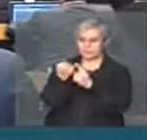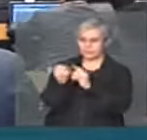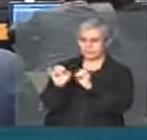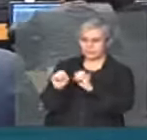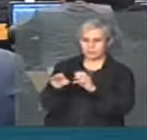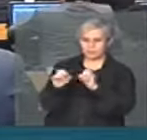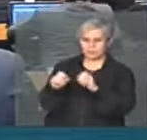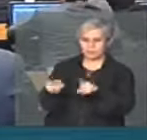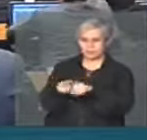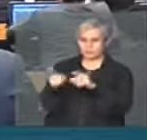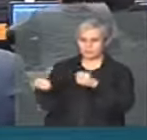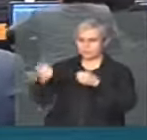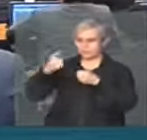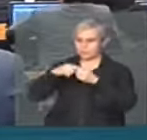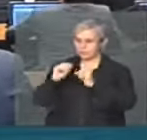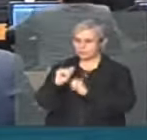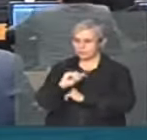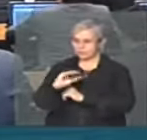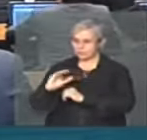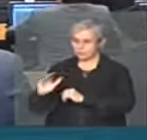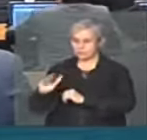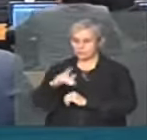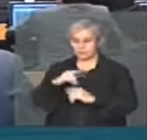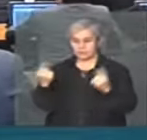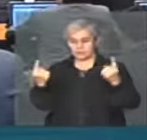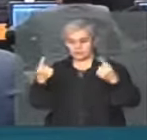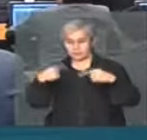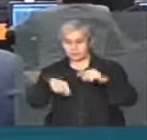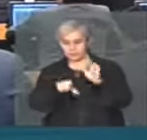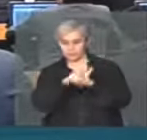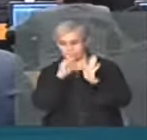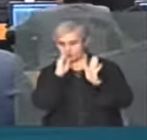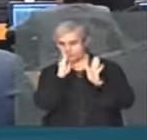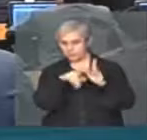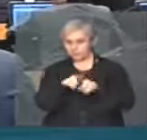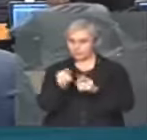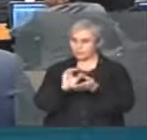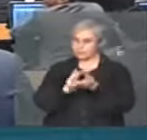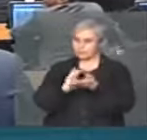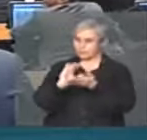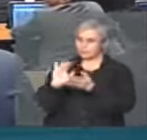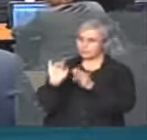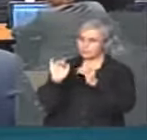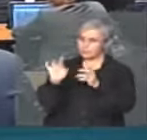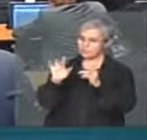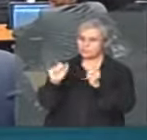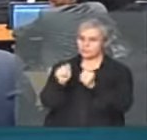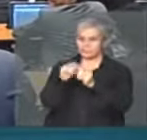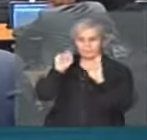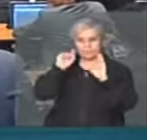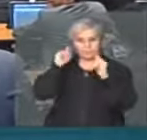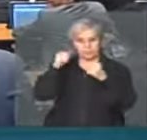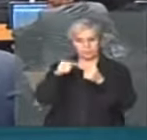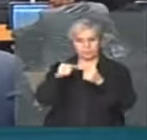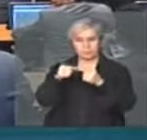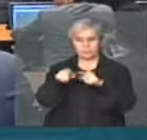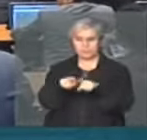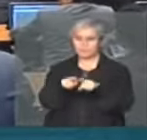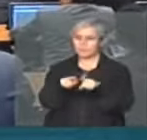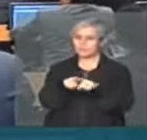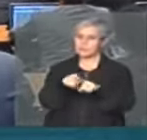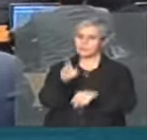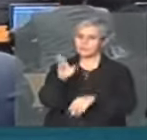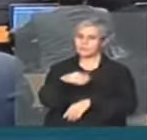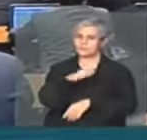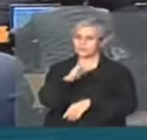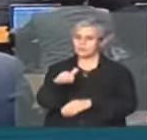socioeducativo e à ressocialização dos adolescentes em conflito com a lei, com a destinação de recursos específicos para tal finalidade, vedado o